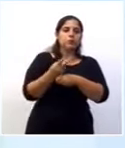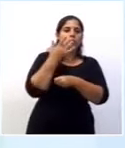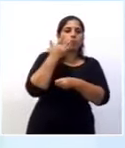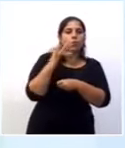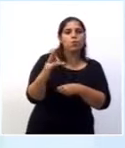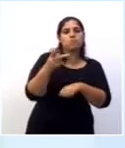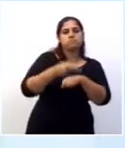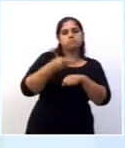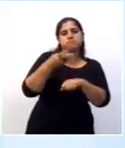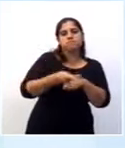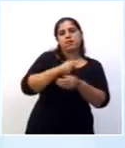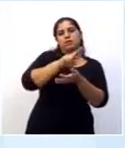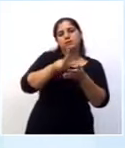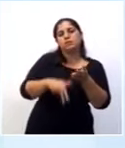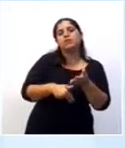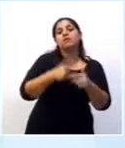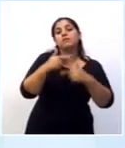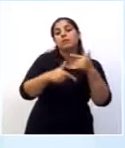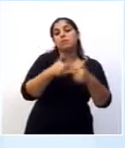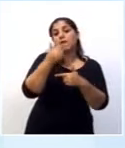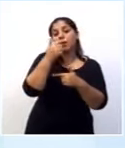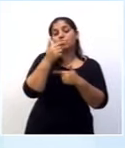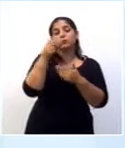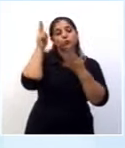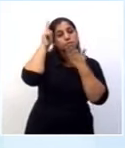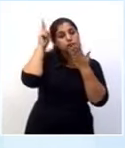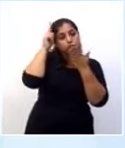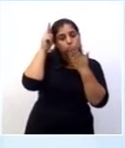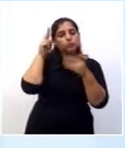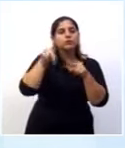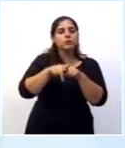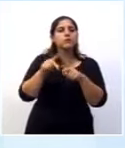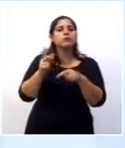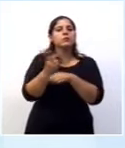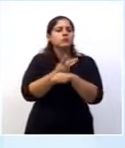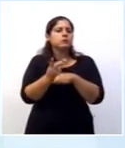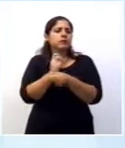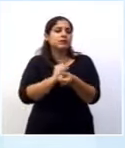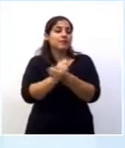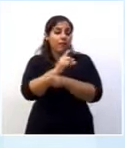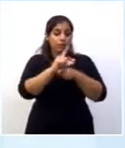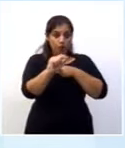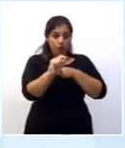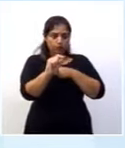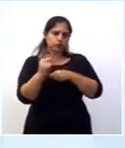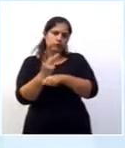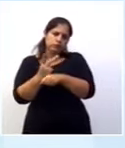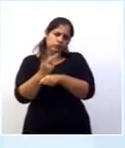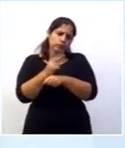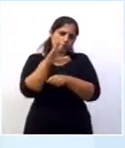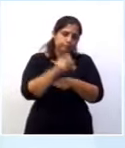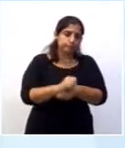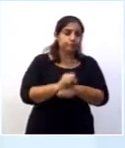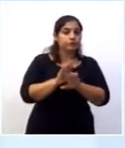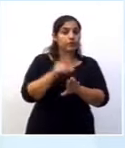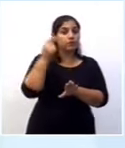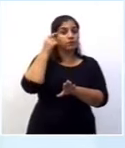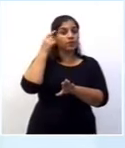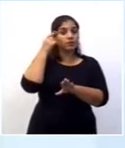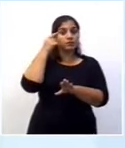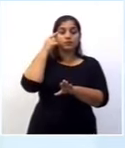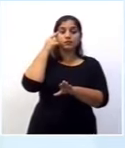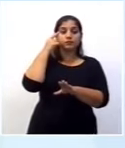preciosos, mão de obra indígena e na captura de escravos fugitivos, né? Quando nós